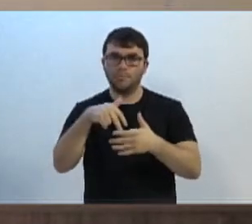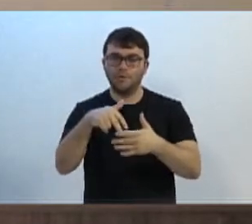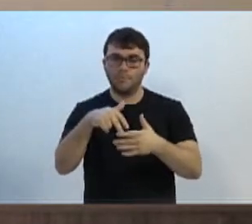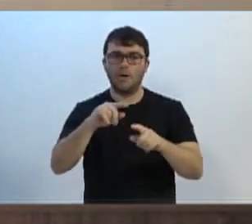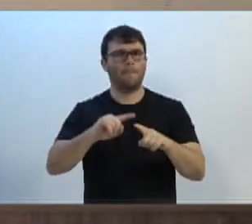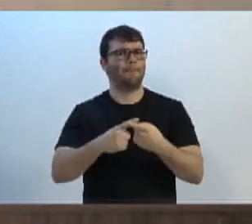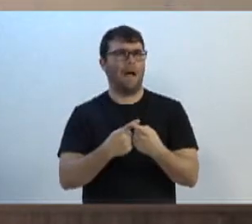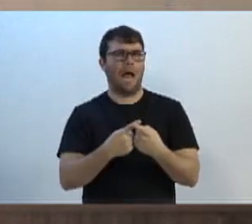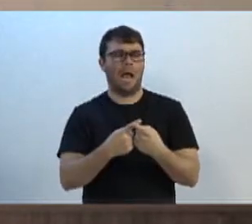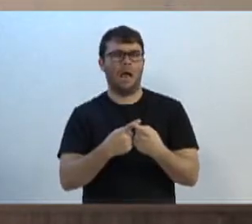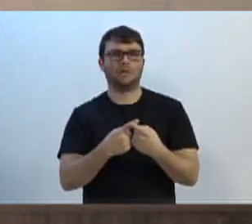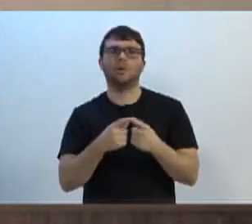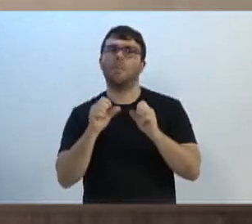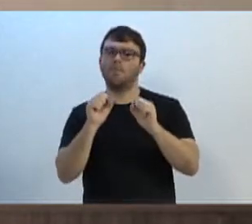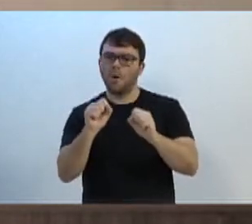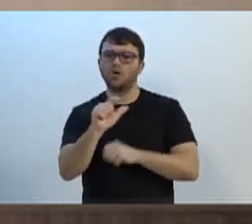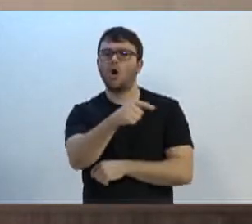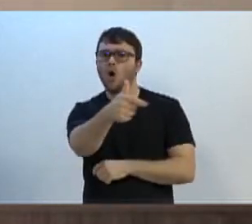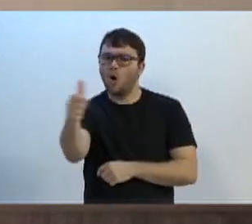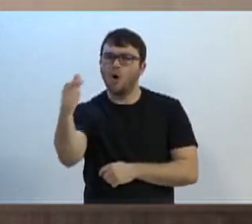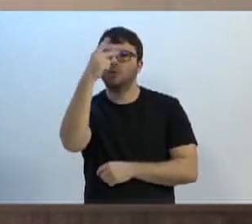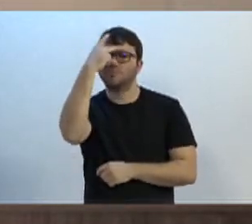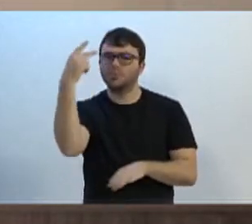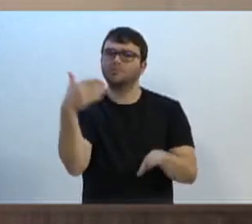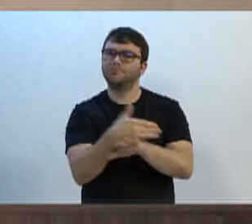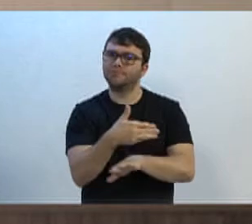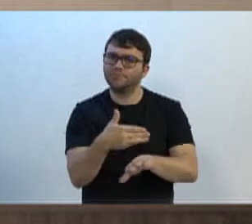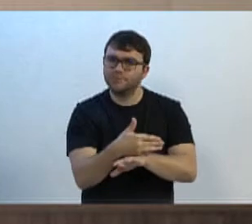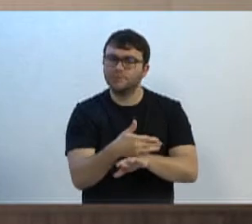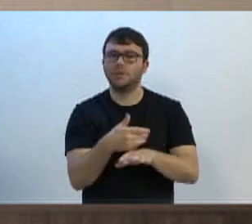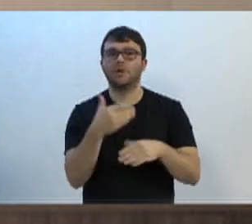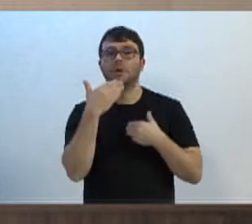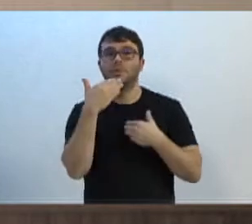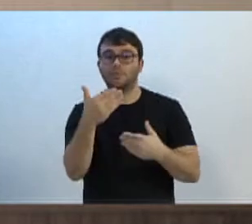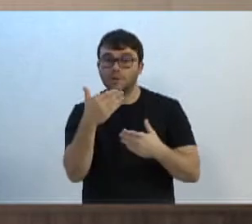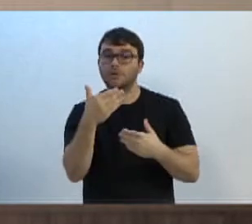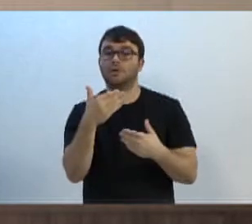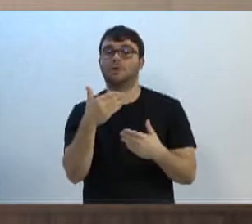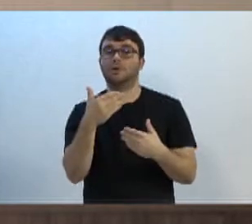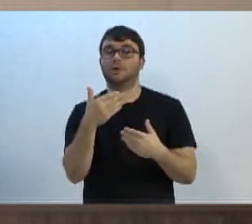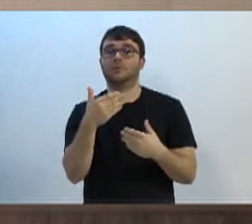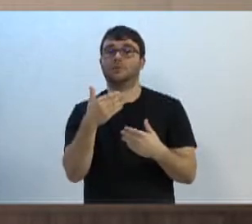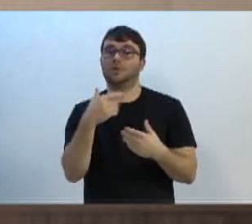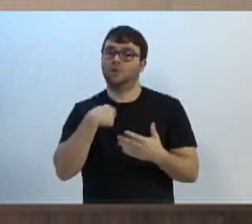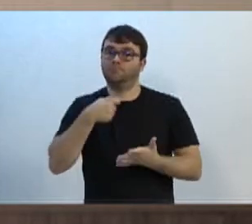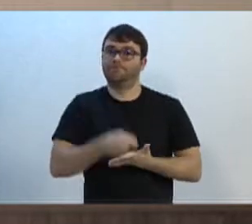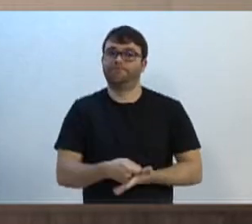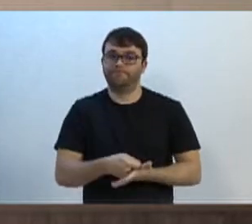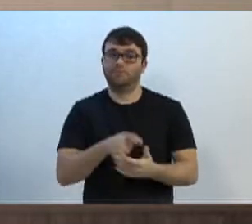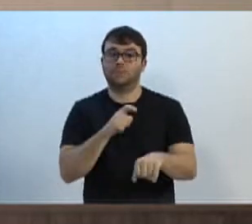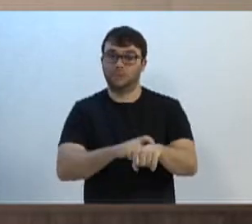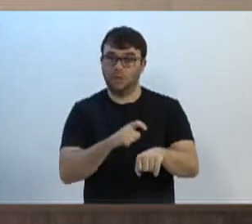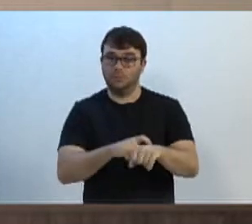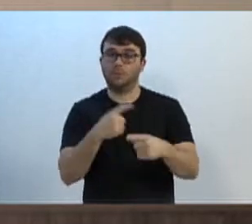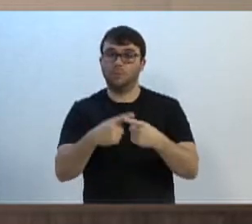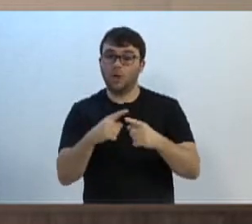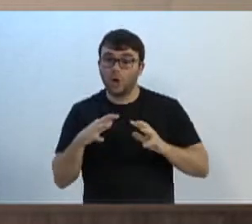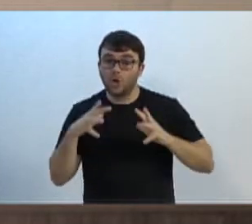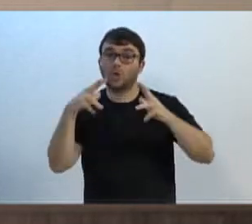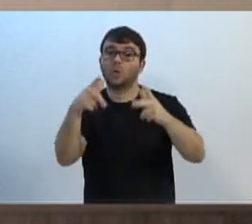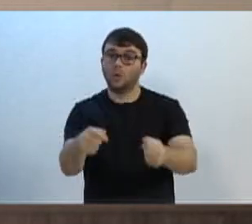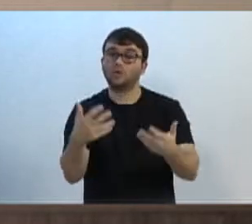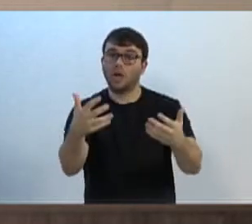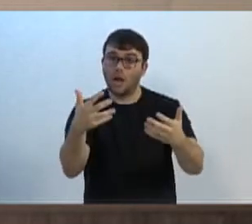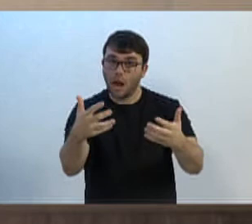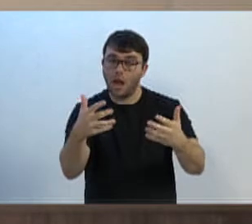significa que não vão poder muito pelo contrário quero que seja breve vou ser muito firme na questão do tempo para que todos que possam e queiram se